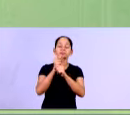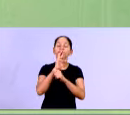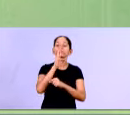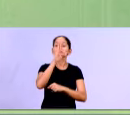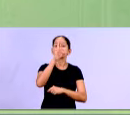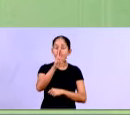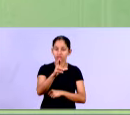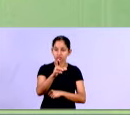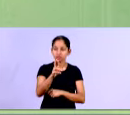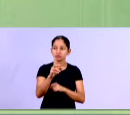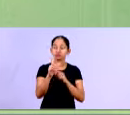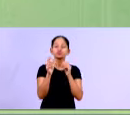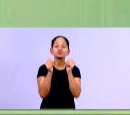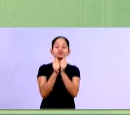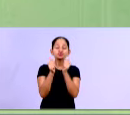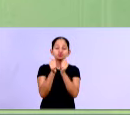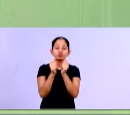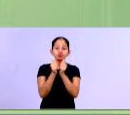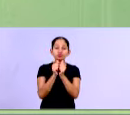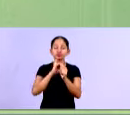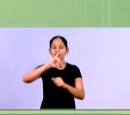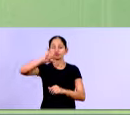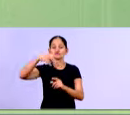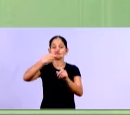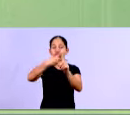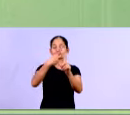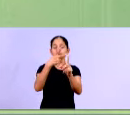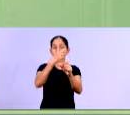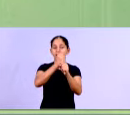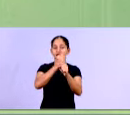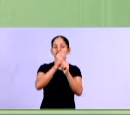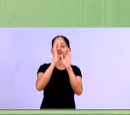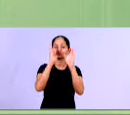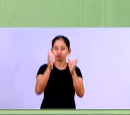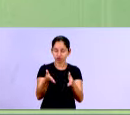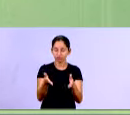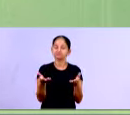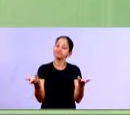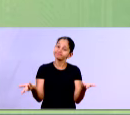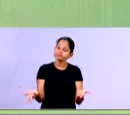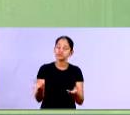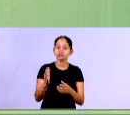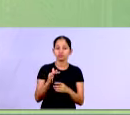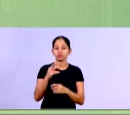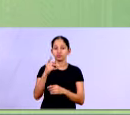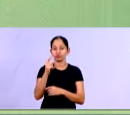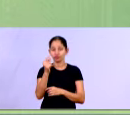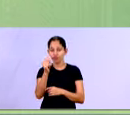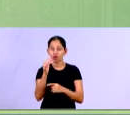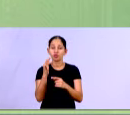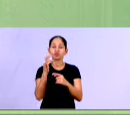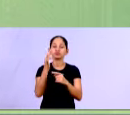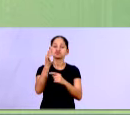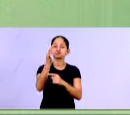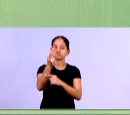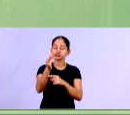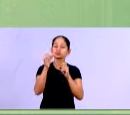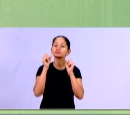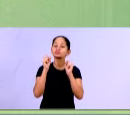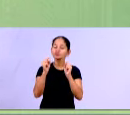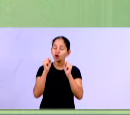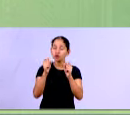juros com o valor presente, ok? O valor futuro pode ser encontrado